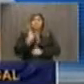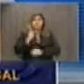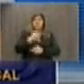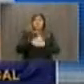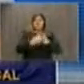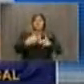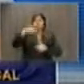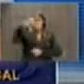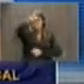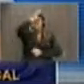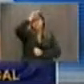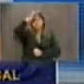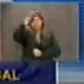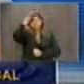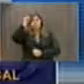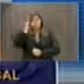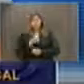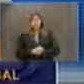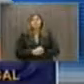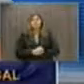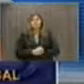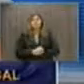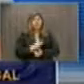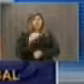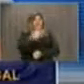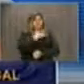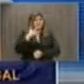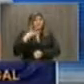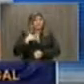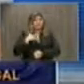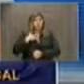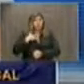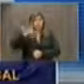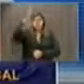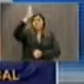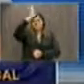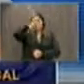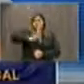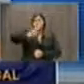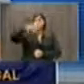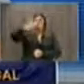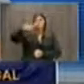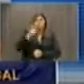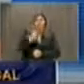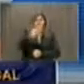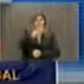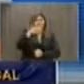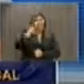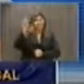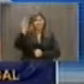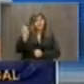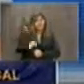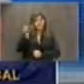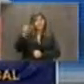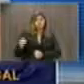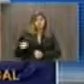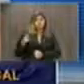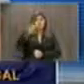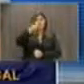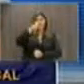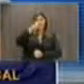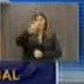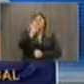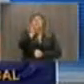Precisamos recuperar a qualidade da saúde pública em João Pessoa, que hoje cerca de 30% dos PSFs não possuem médicos. Preciso